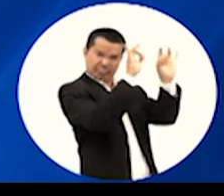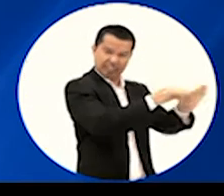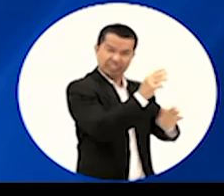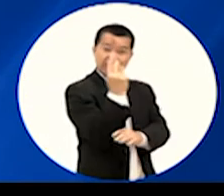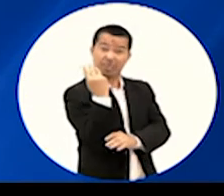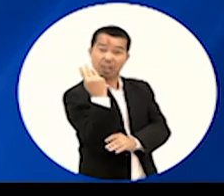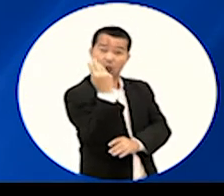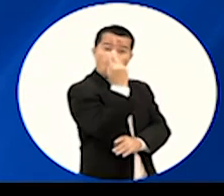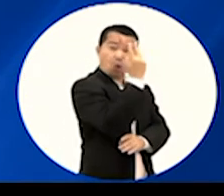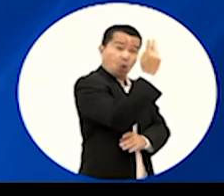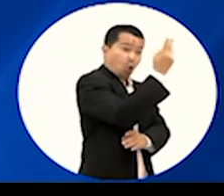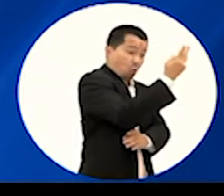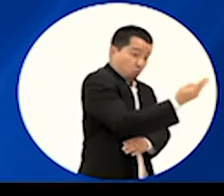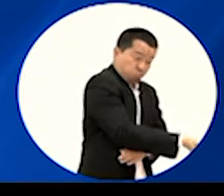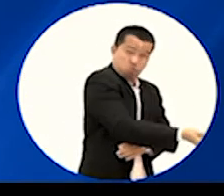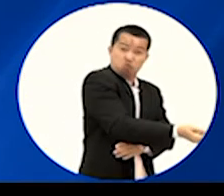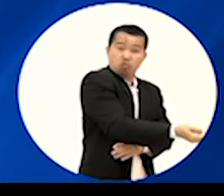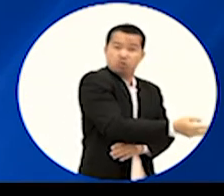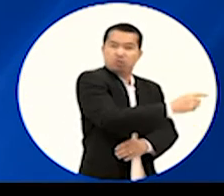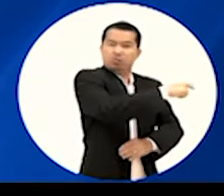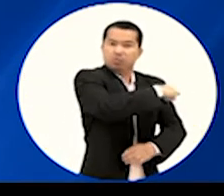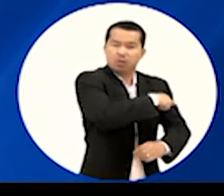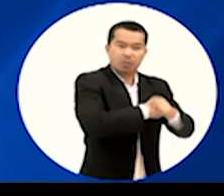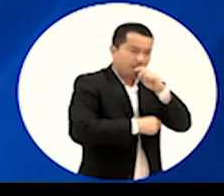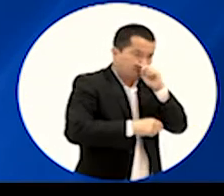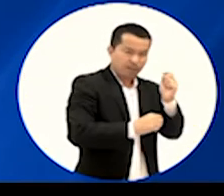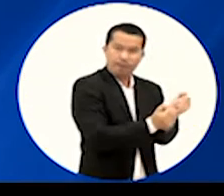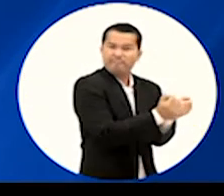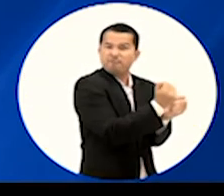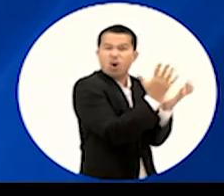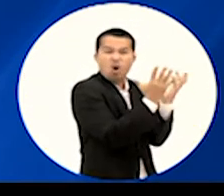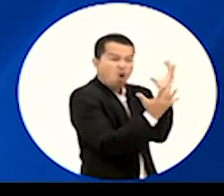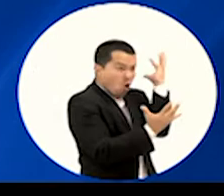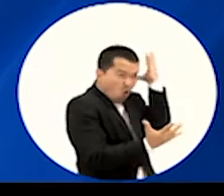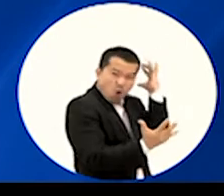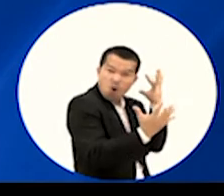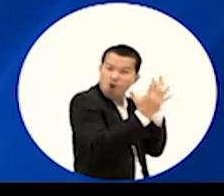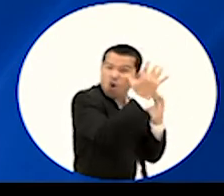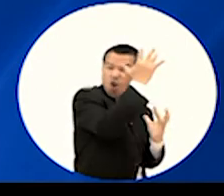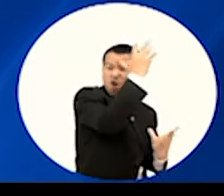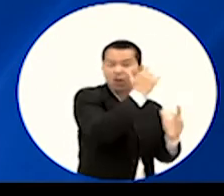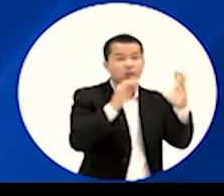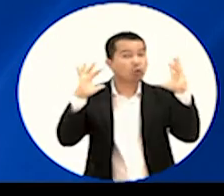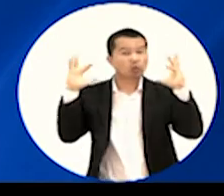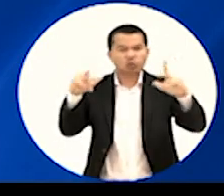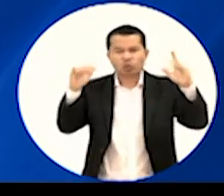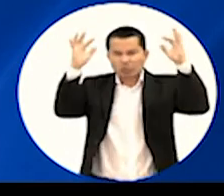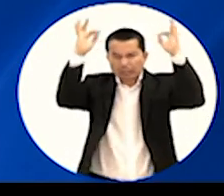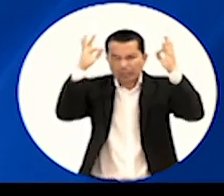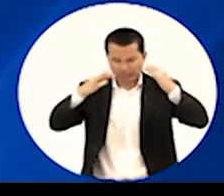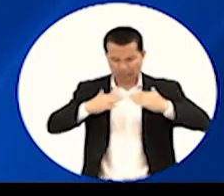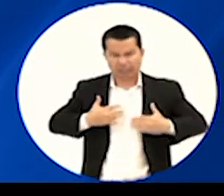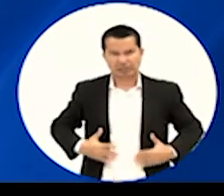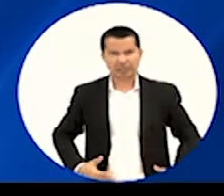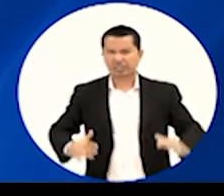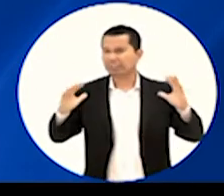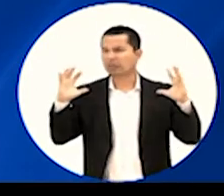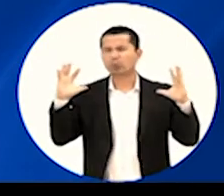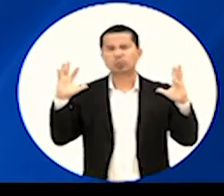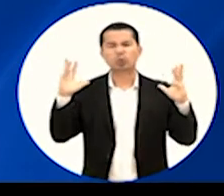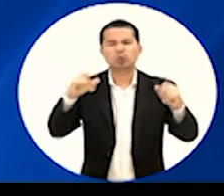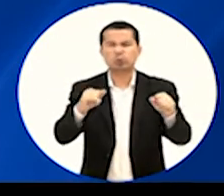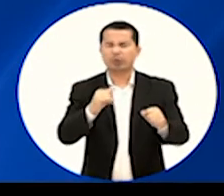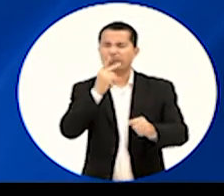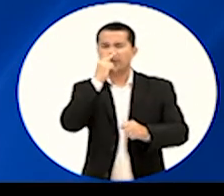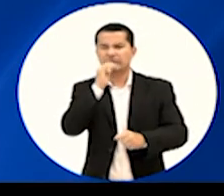na fornalha. E os 3 jovens, completamente vestidos com os seus mantos, capas, chapéus e todas as outras